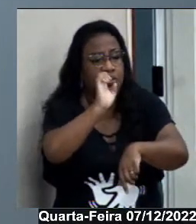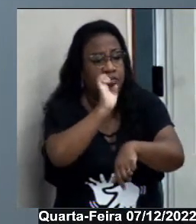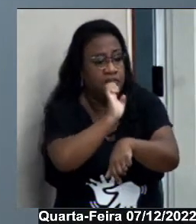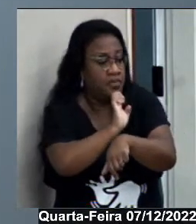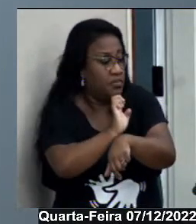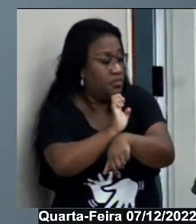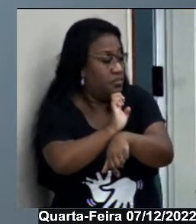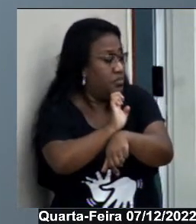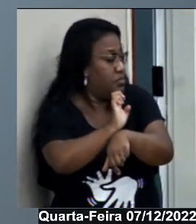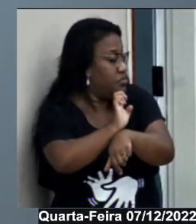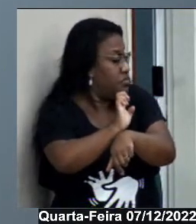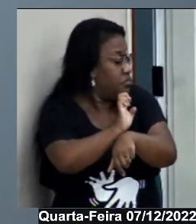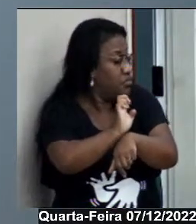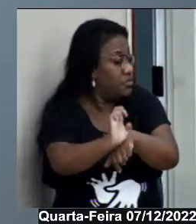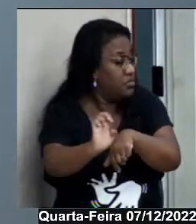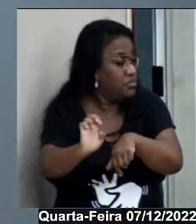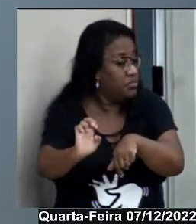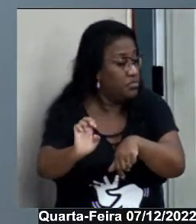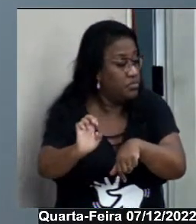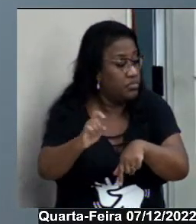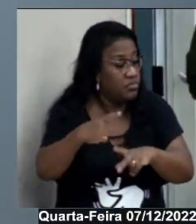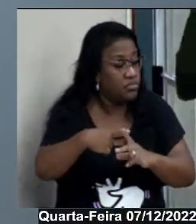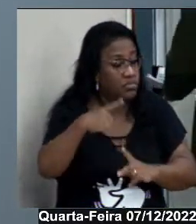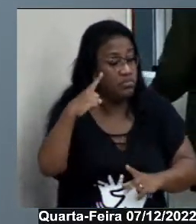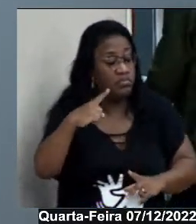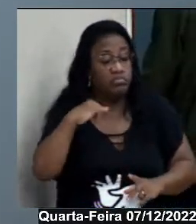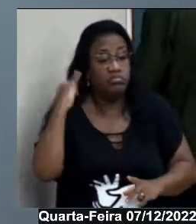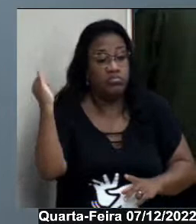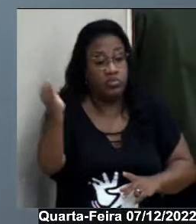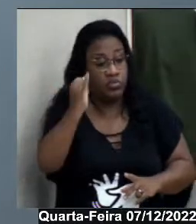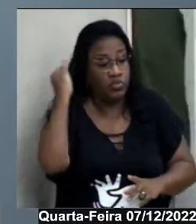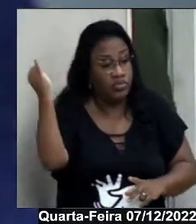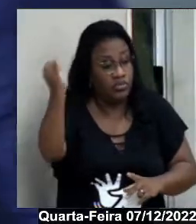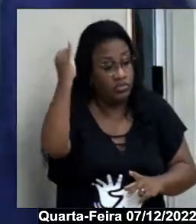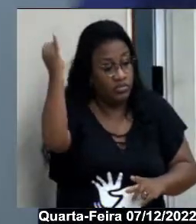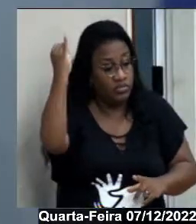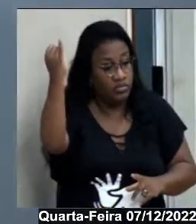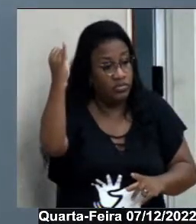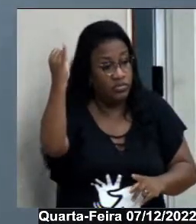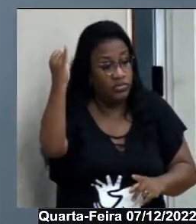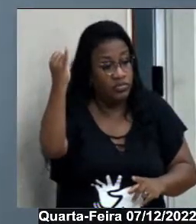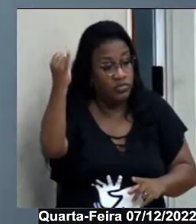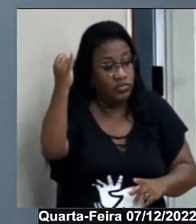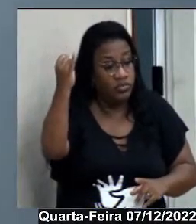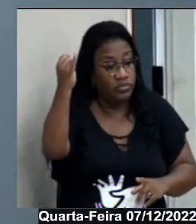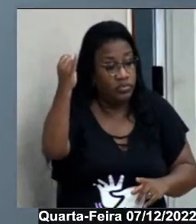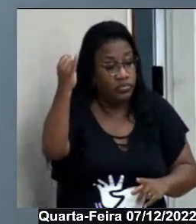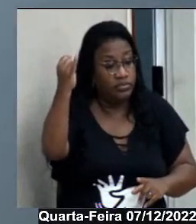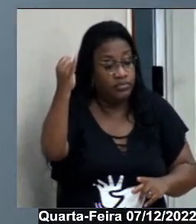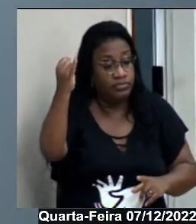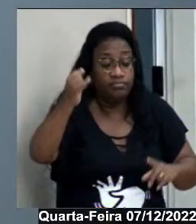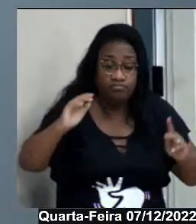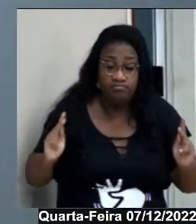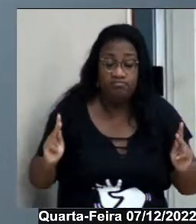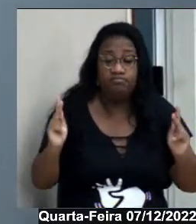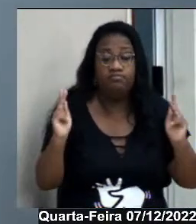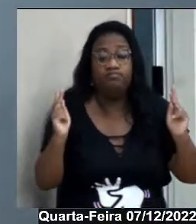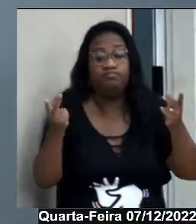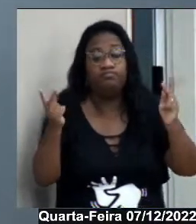de natação em águas abertas. Mas o mais importante é que a maioria das crianças ali, elas conseguiram levar